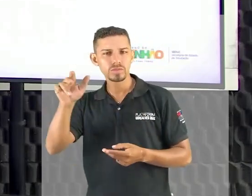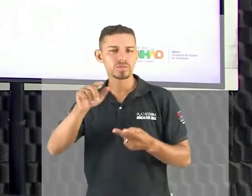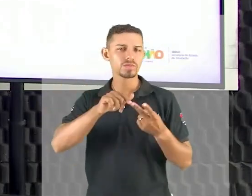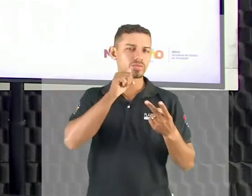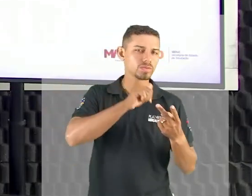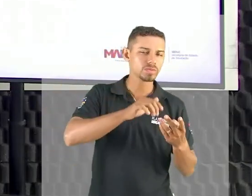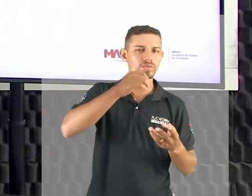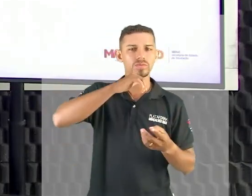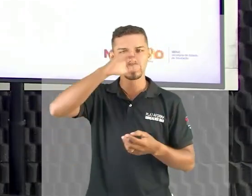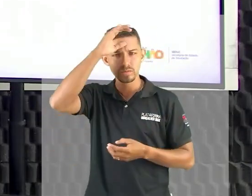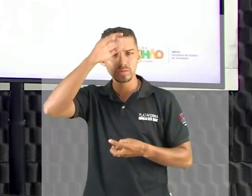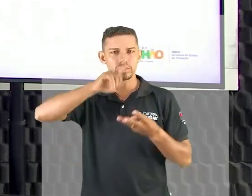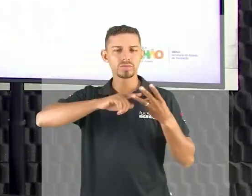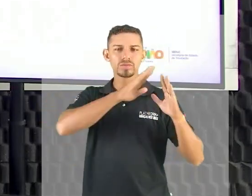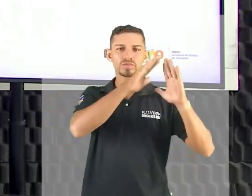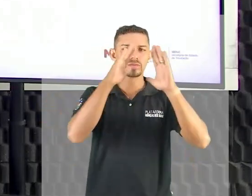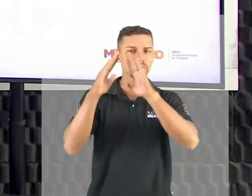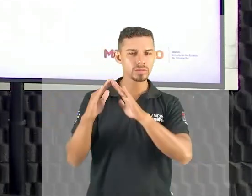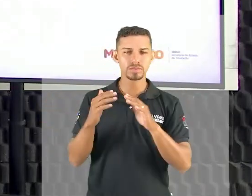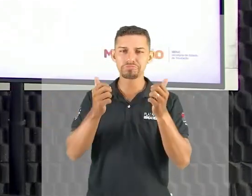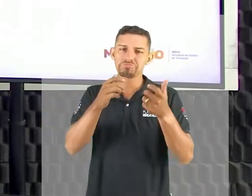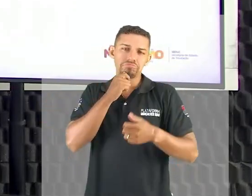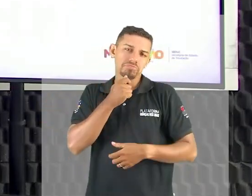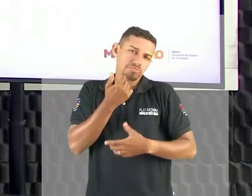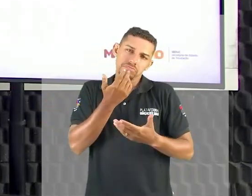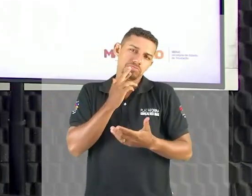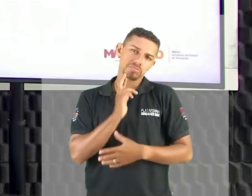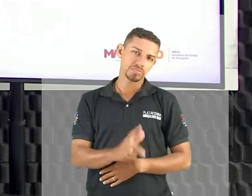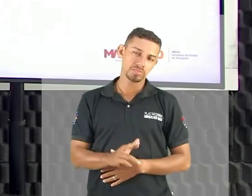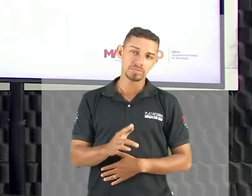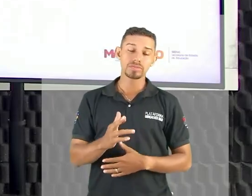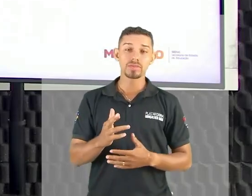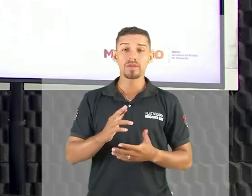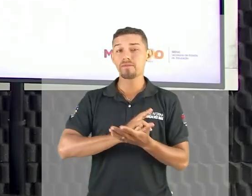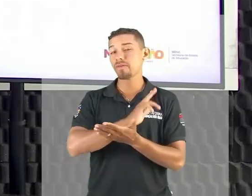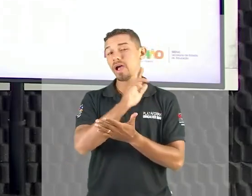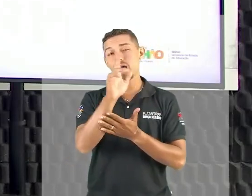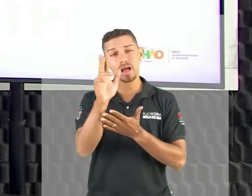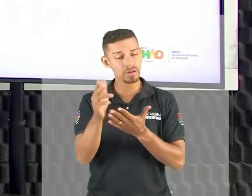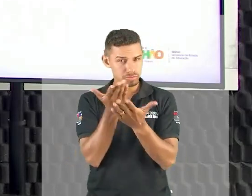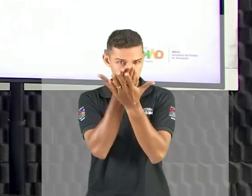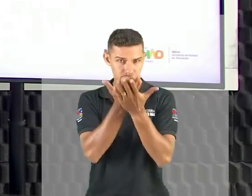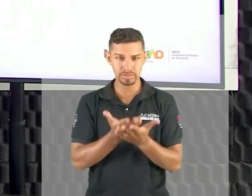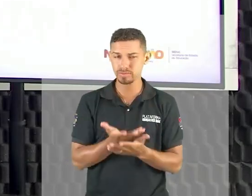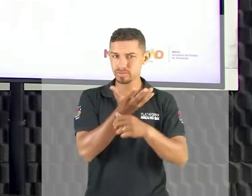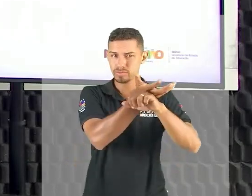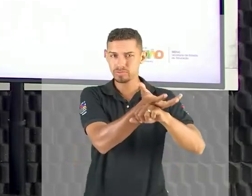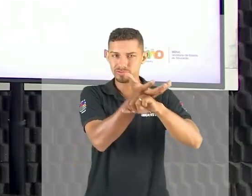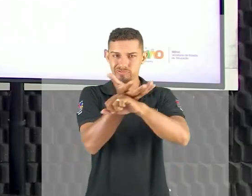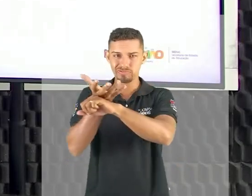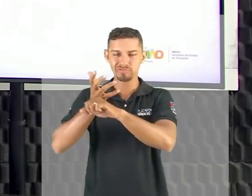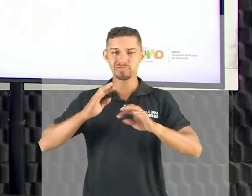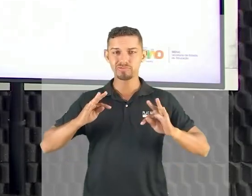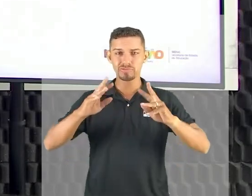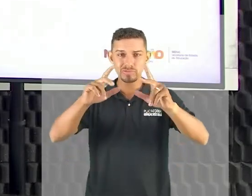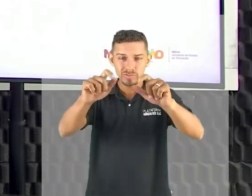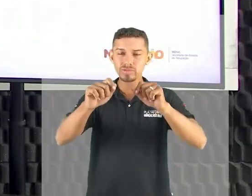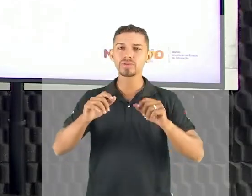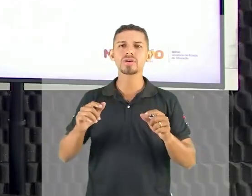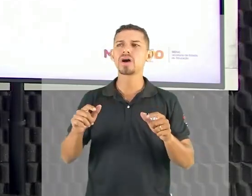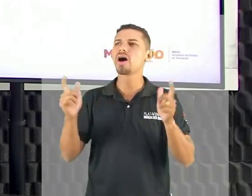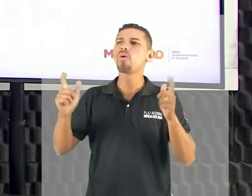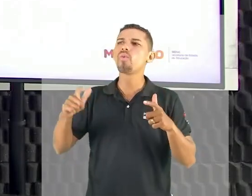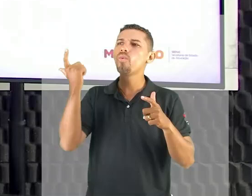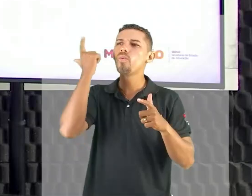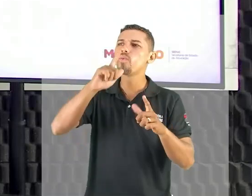tia seu primo seu vizinho que ainda não fez tá nós vamos ter várias aulas de todas as disciplinas E aí qu onde é que eu posso